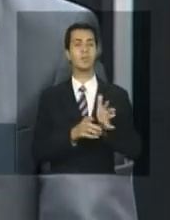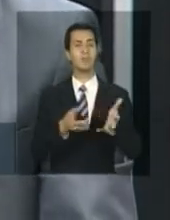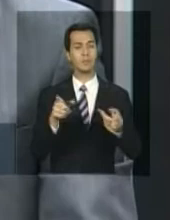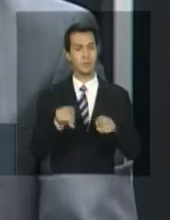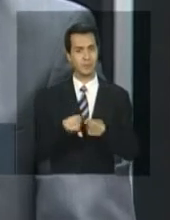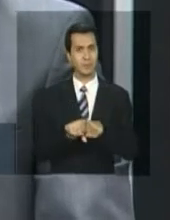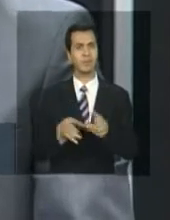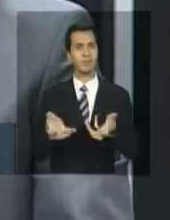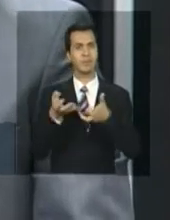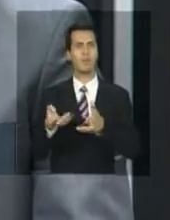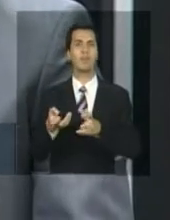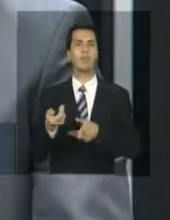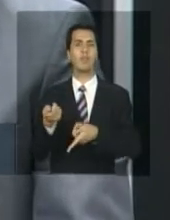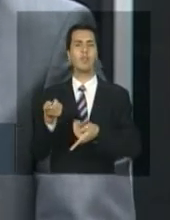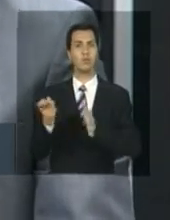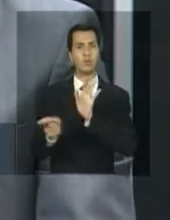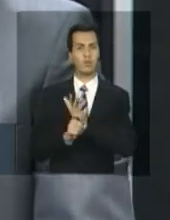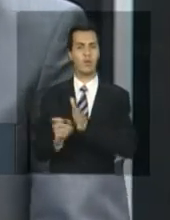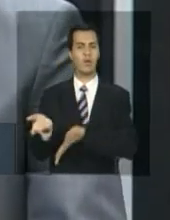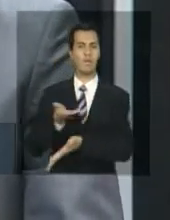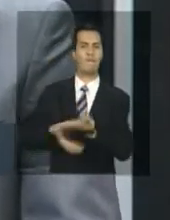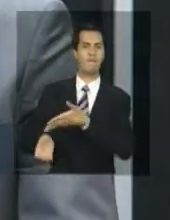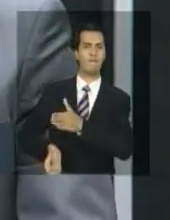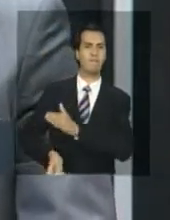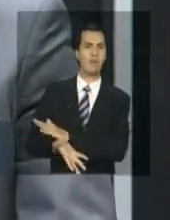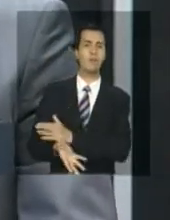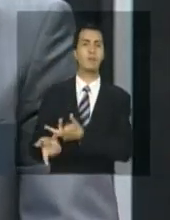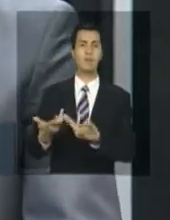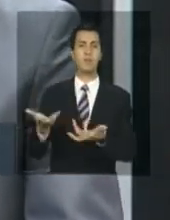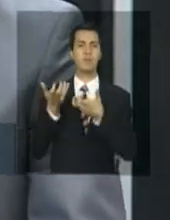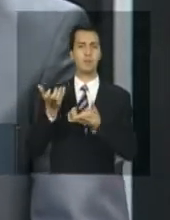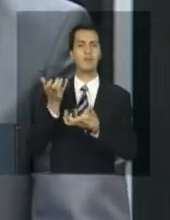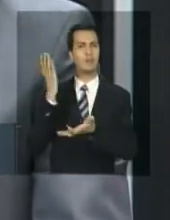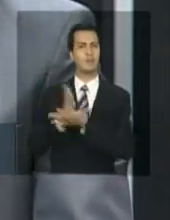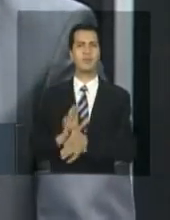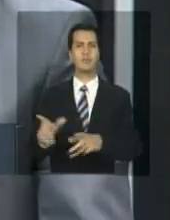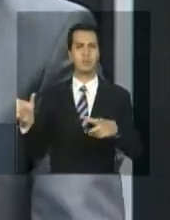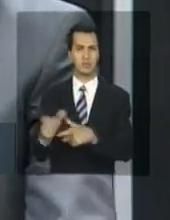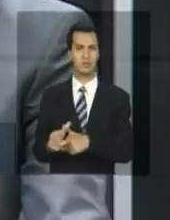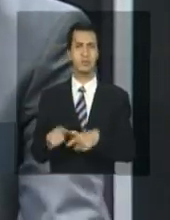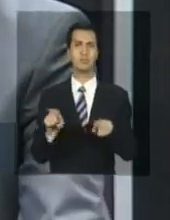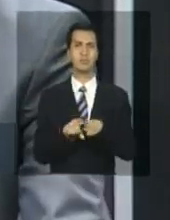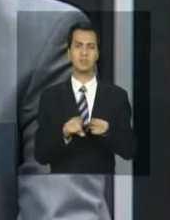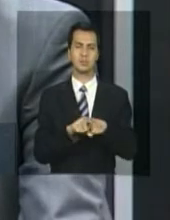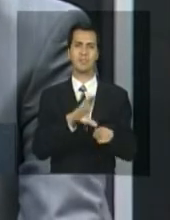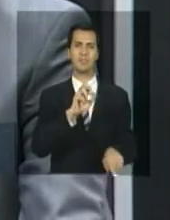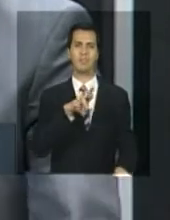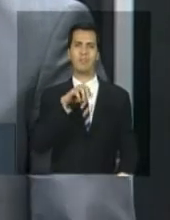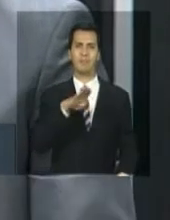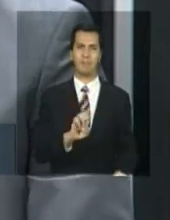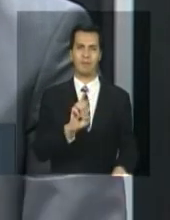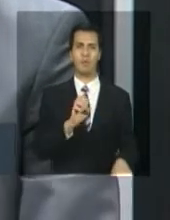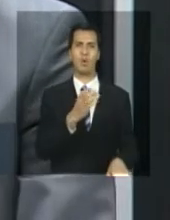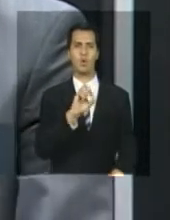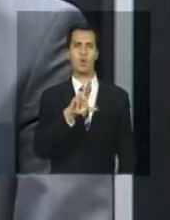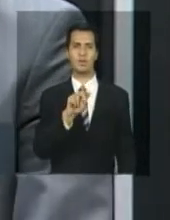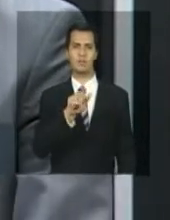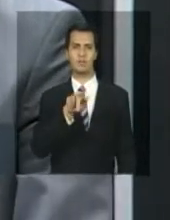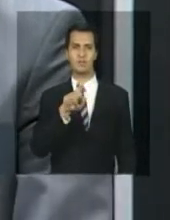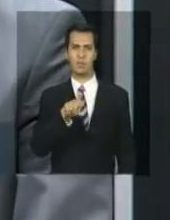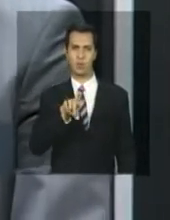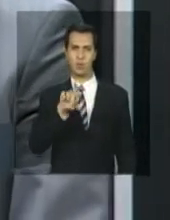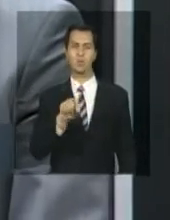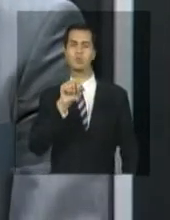o tráfico de drogas e o crime organizado e aprofundar o trabalho de prevenção e educação